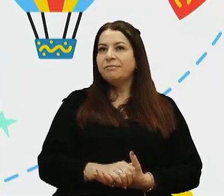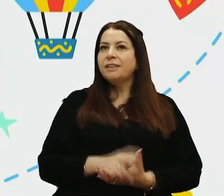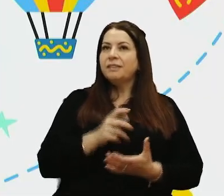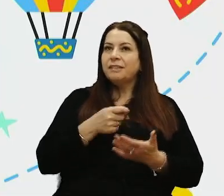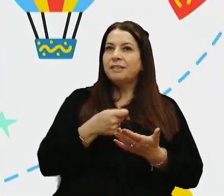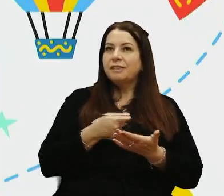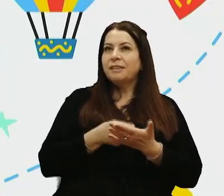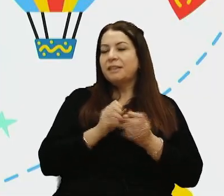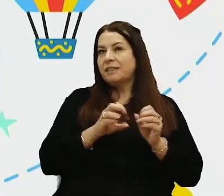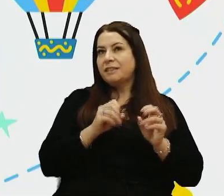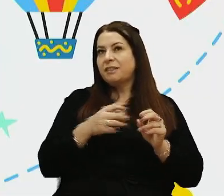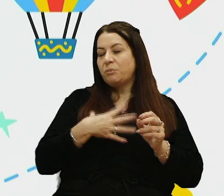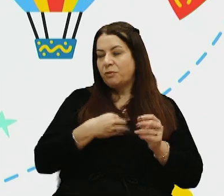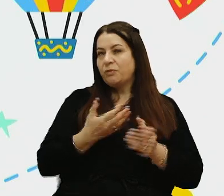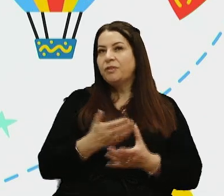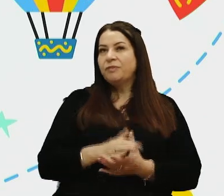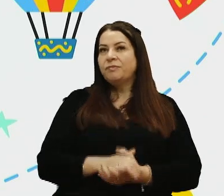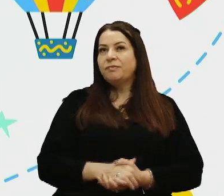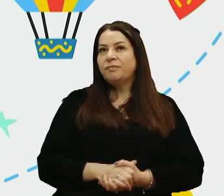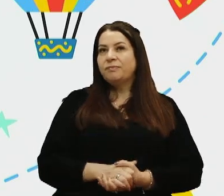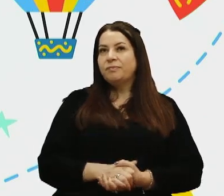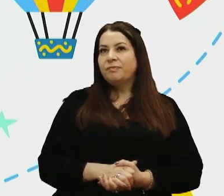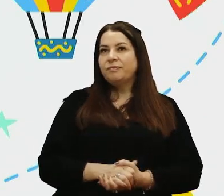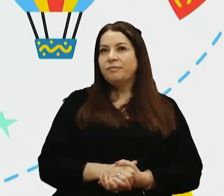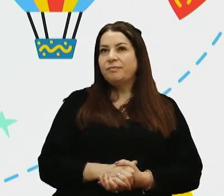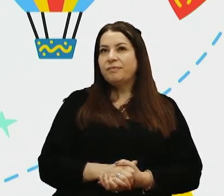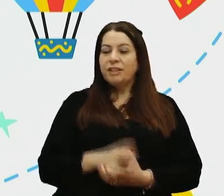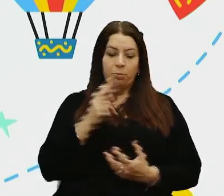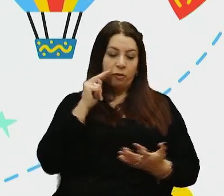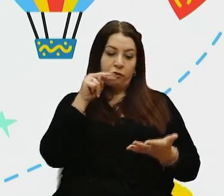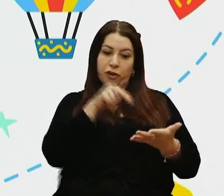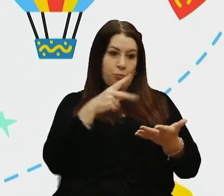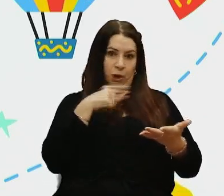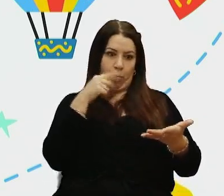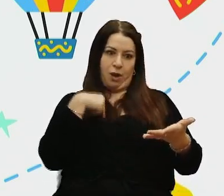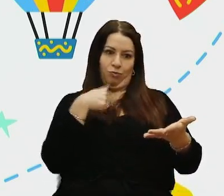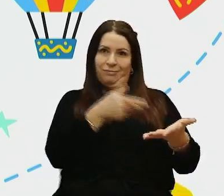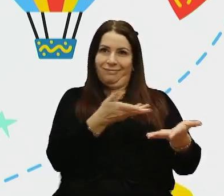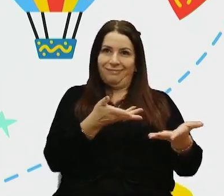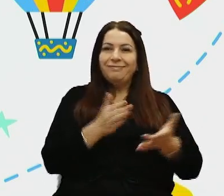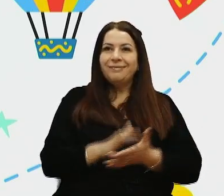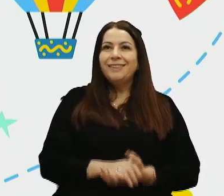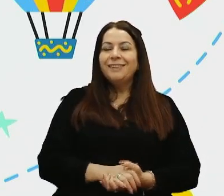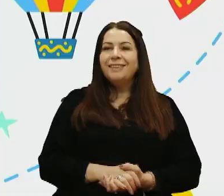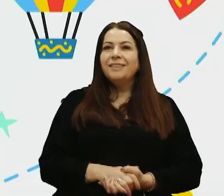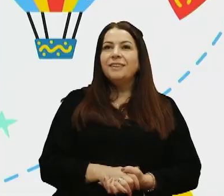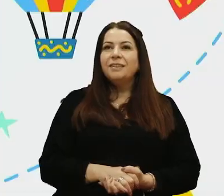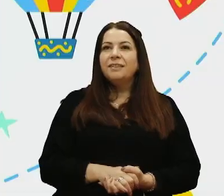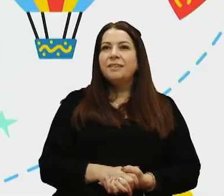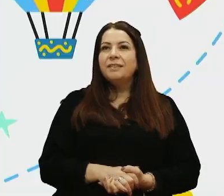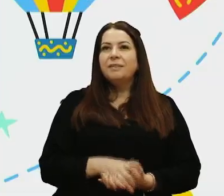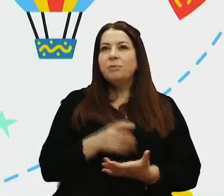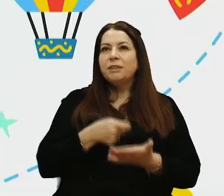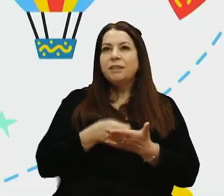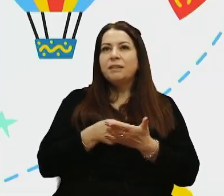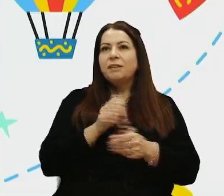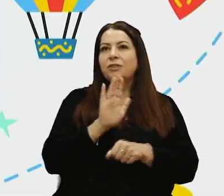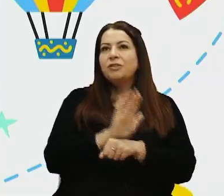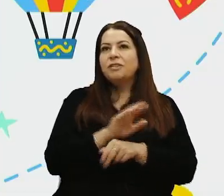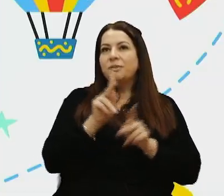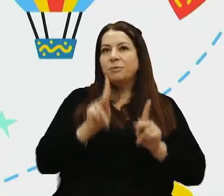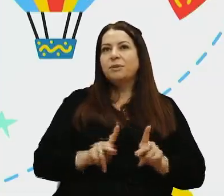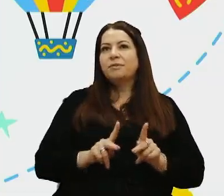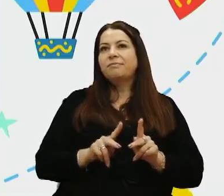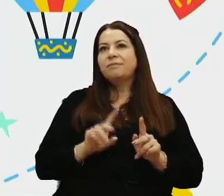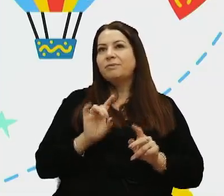eu ensino meu filho. É que eu me vejo, né? Sou eu, né? No sentido de sempre tentar ajudar as pessoas.